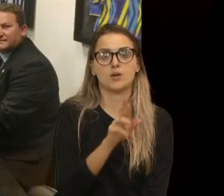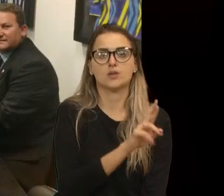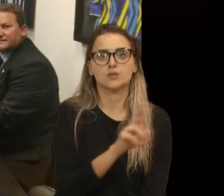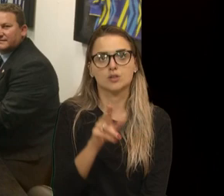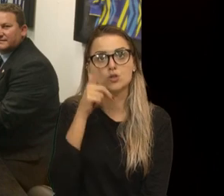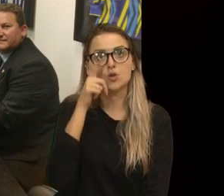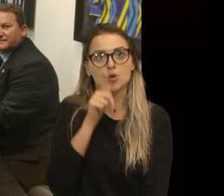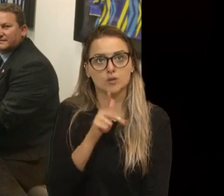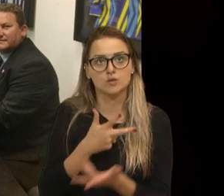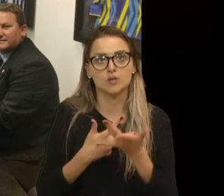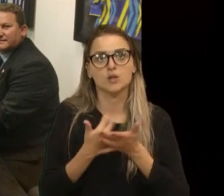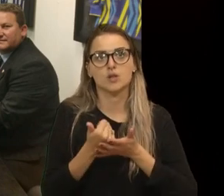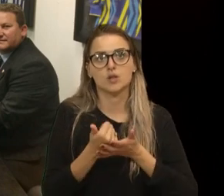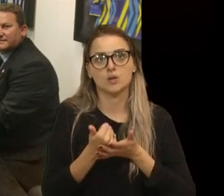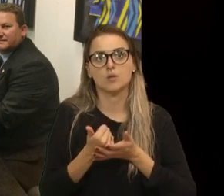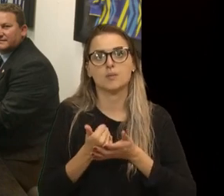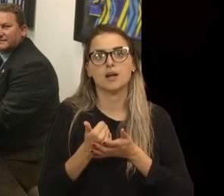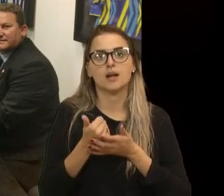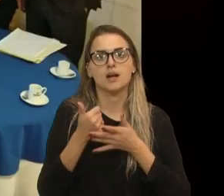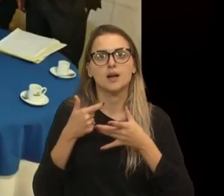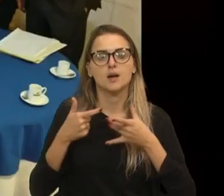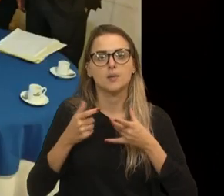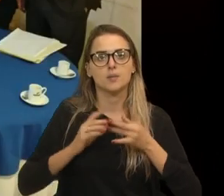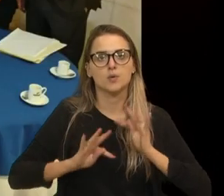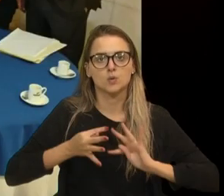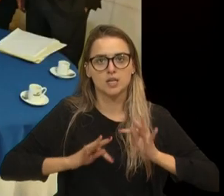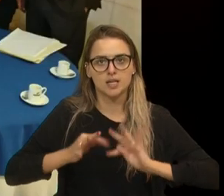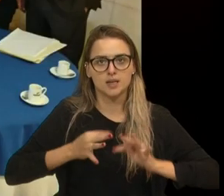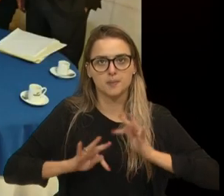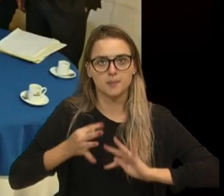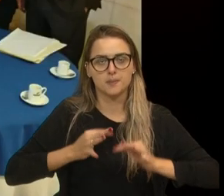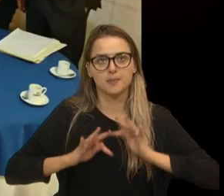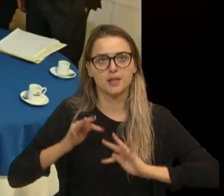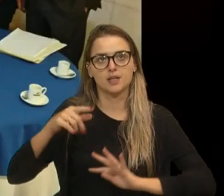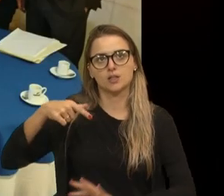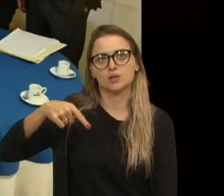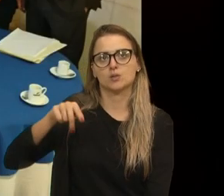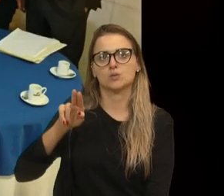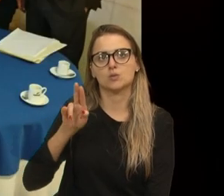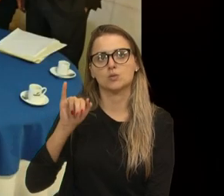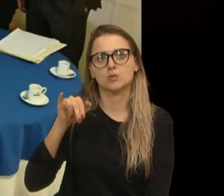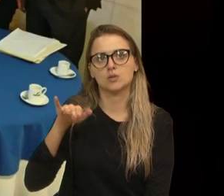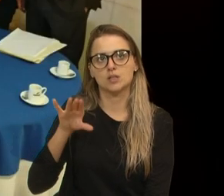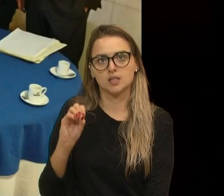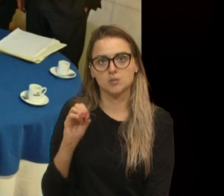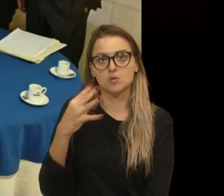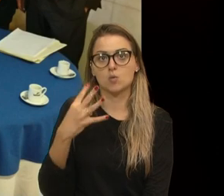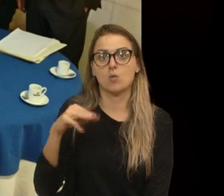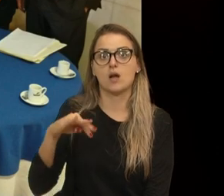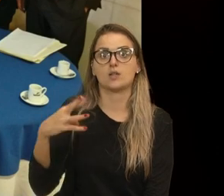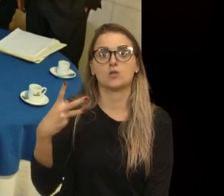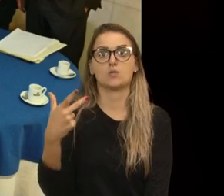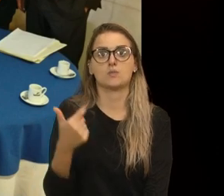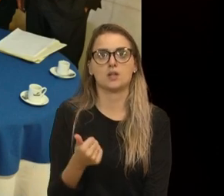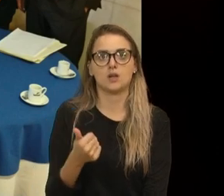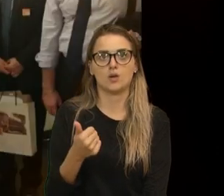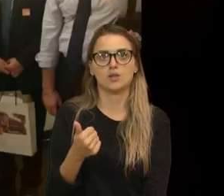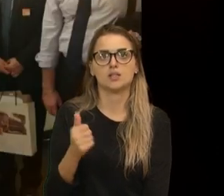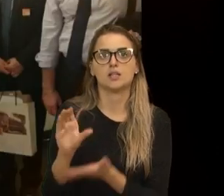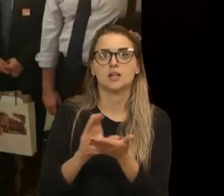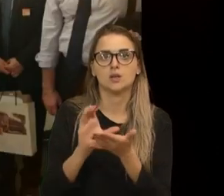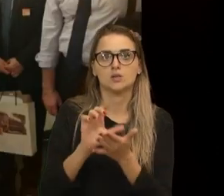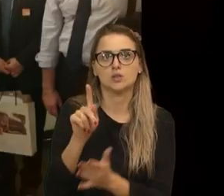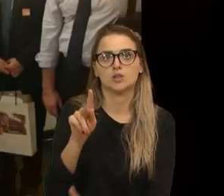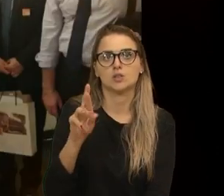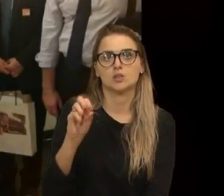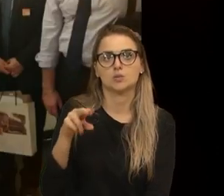aparelho para quimioterapia, um aparelho de R$4,5 milhões do Pronon. Então, a nossa agenda, a gente pode